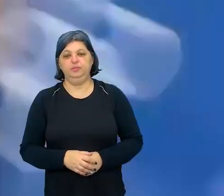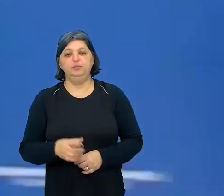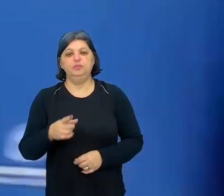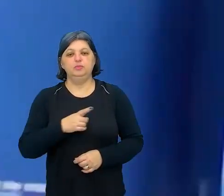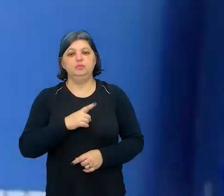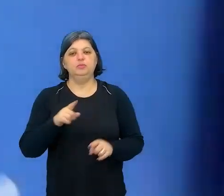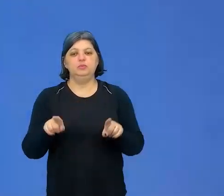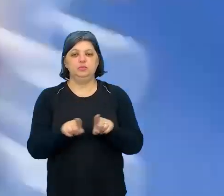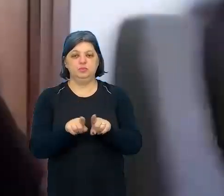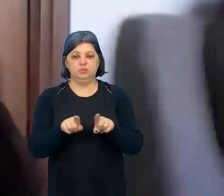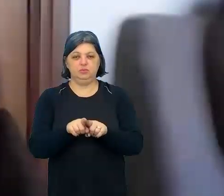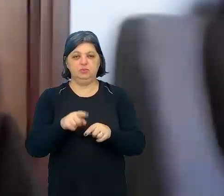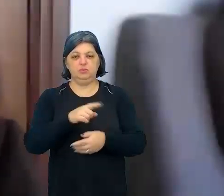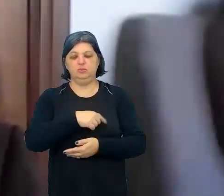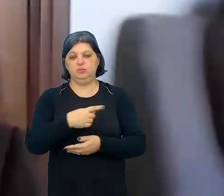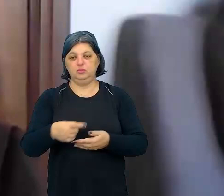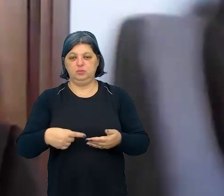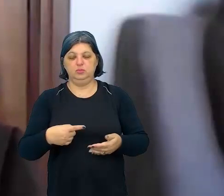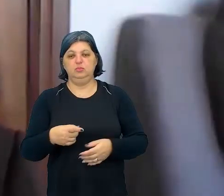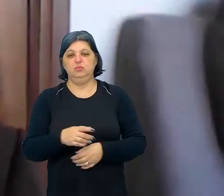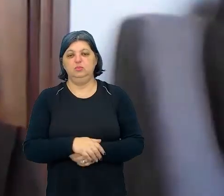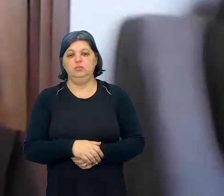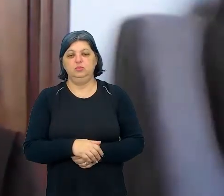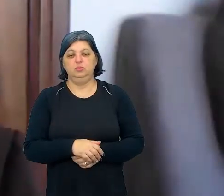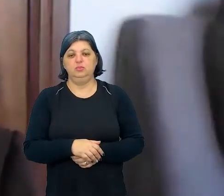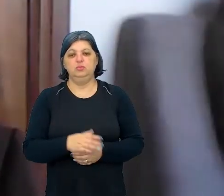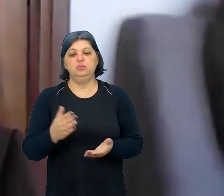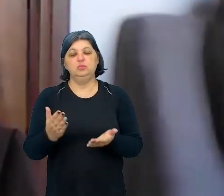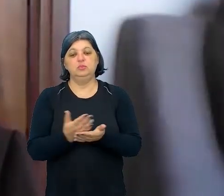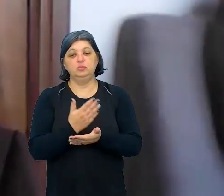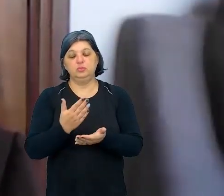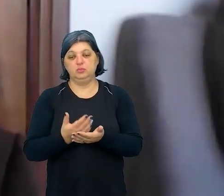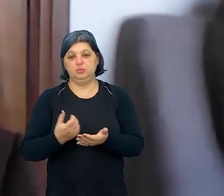mãos o caderno do estudante do nono ano, é da página